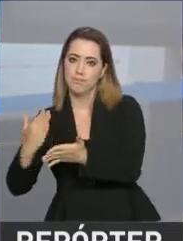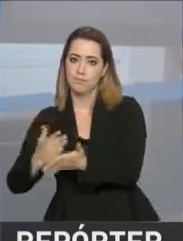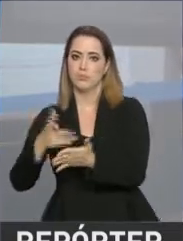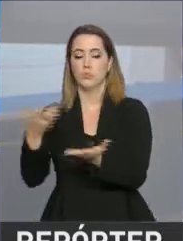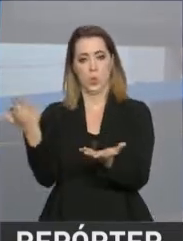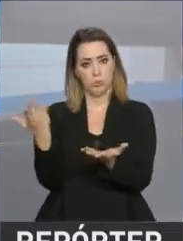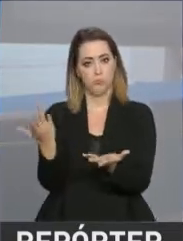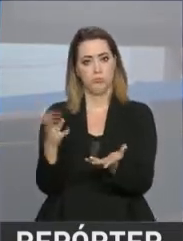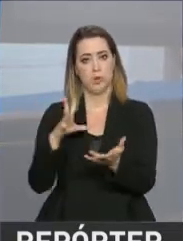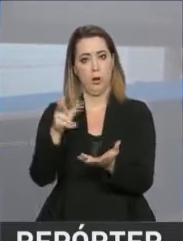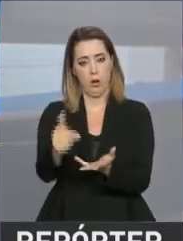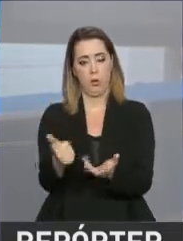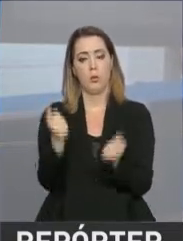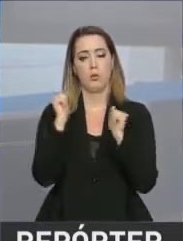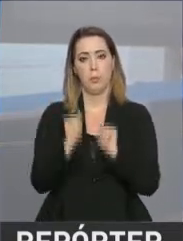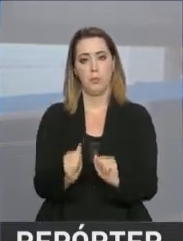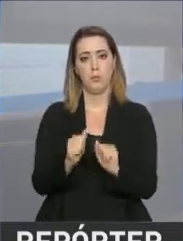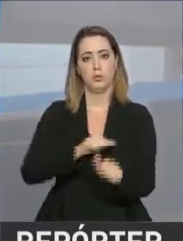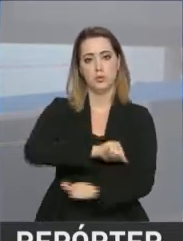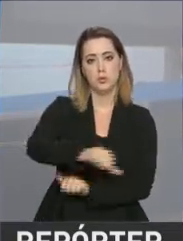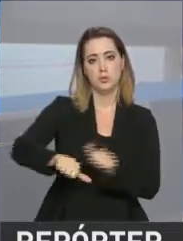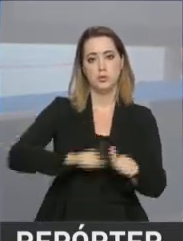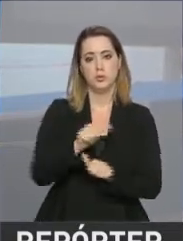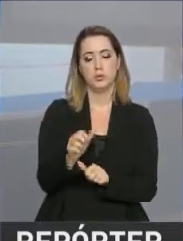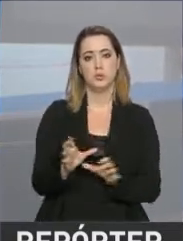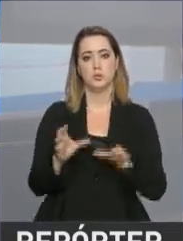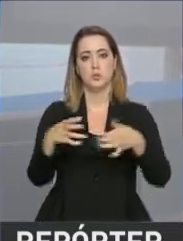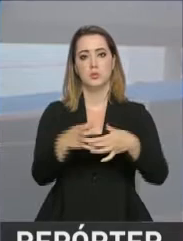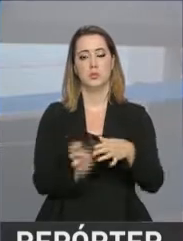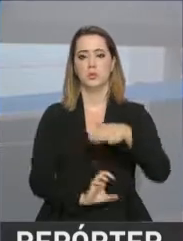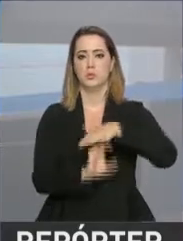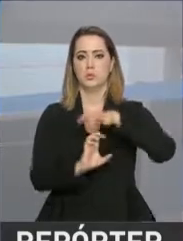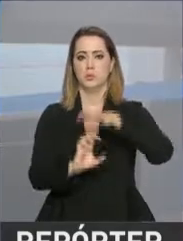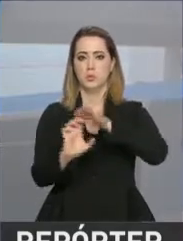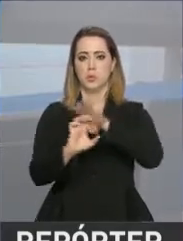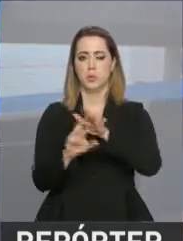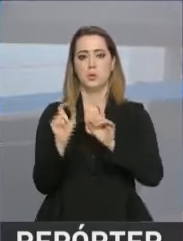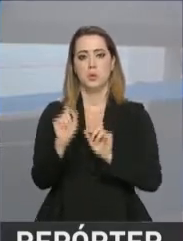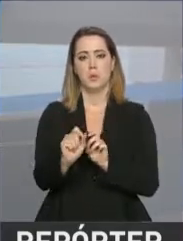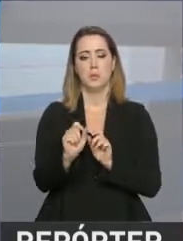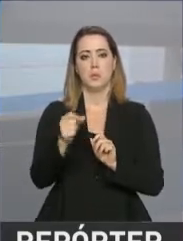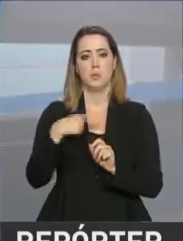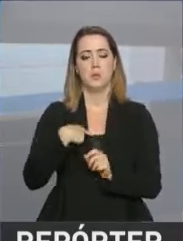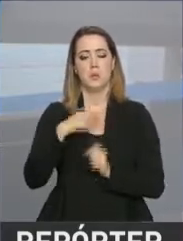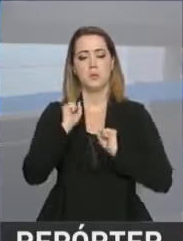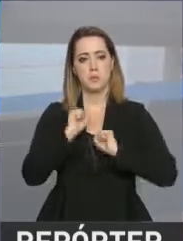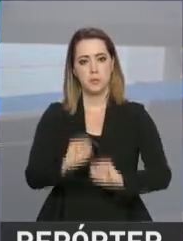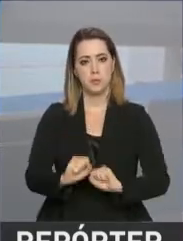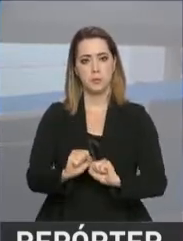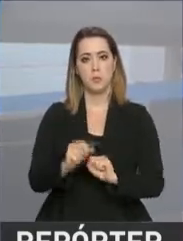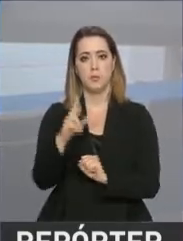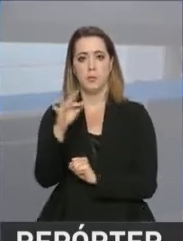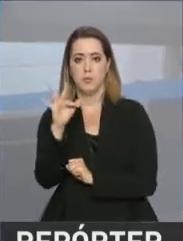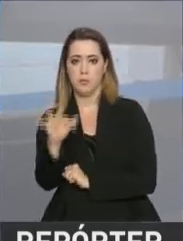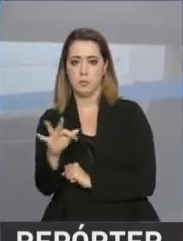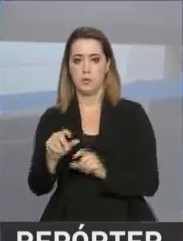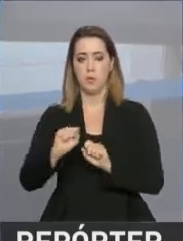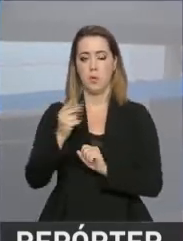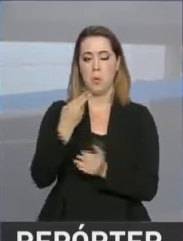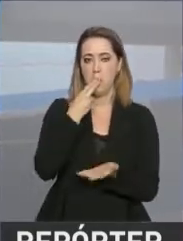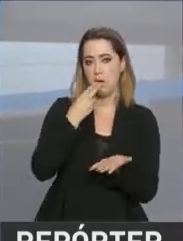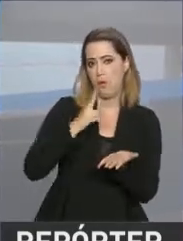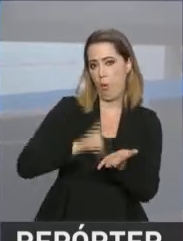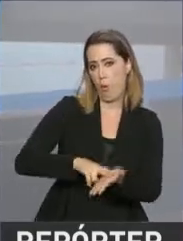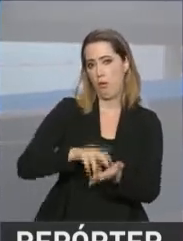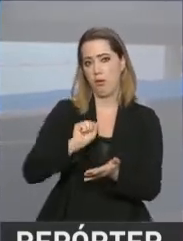podem transferir essa responsabilidade para os operadores logísticos habilitados pela Receita Federal, como os Correios e outras